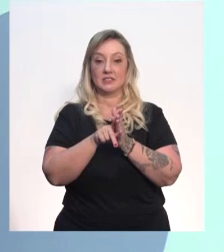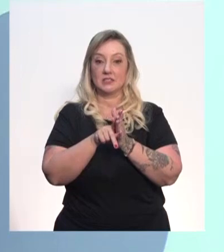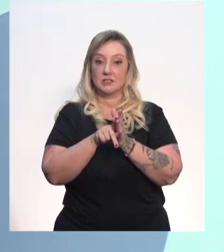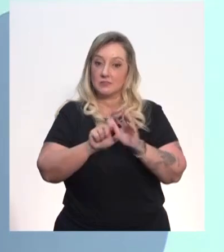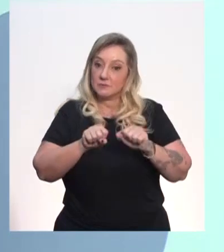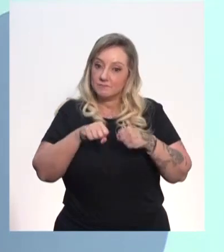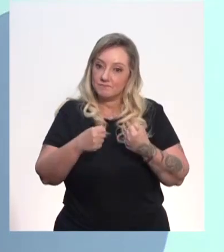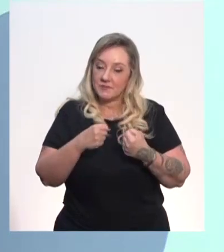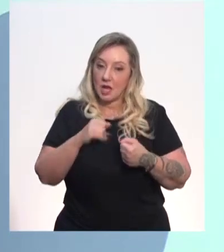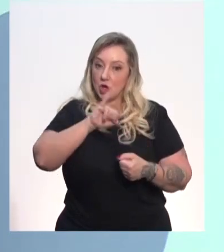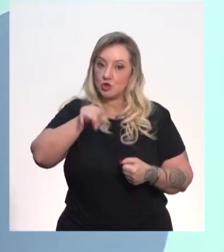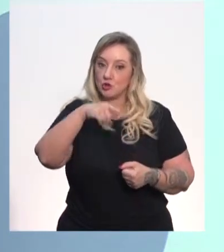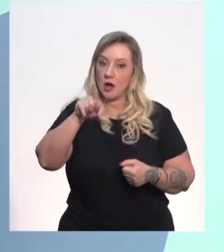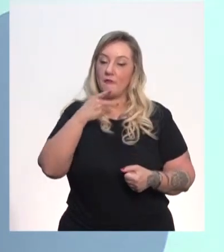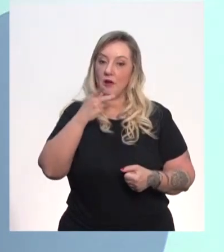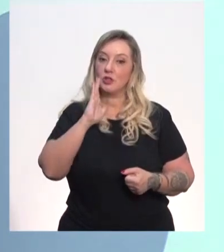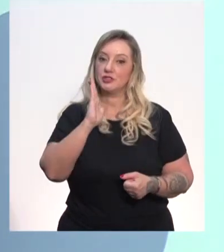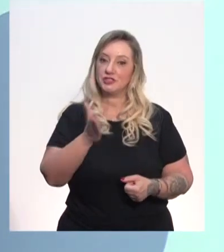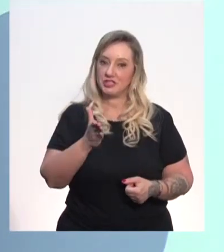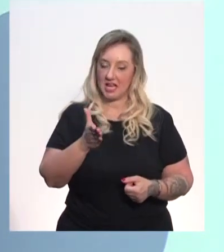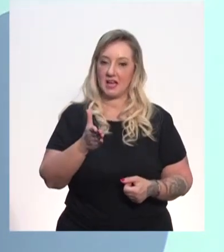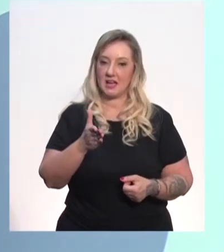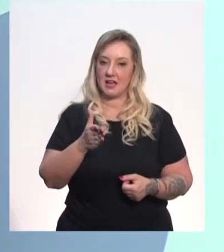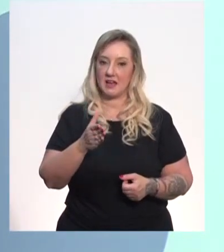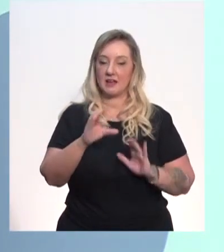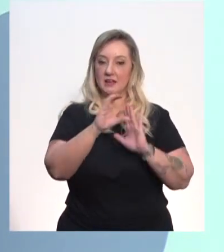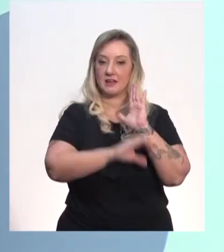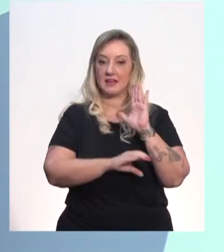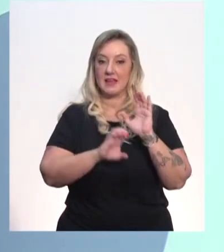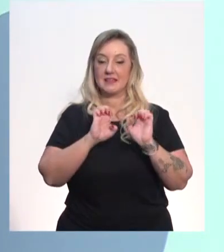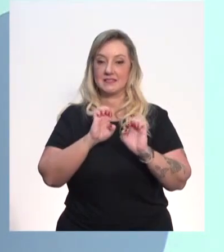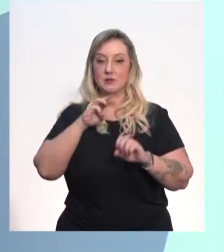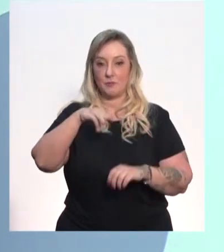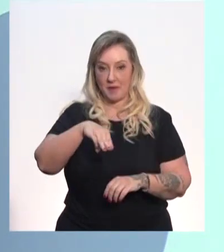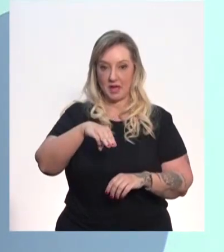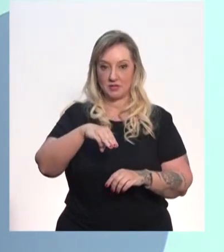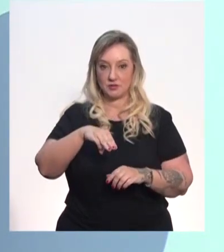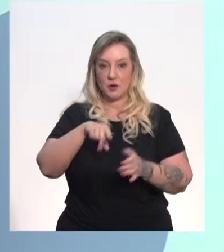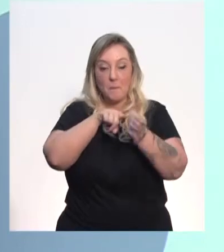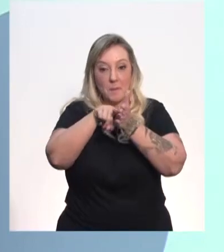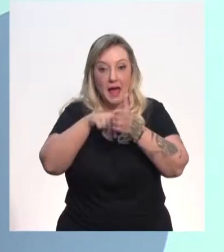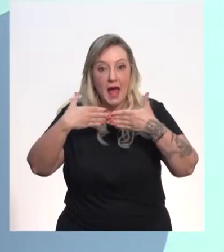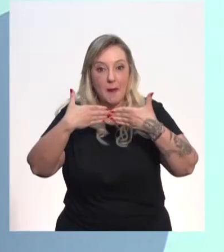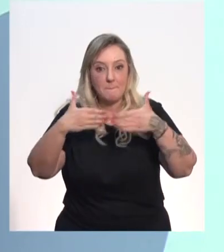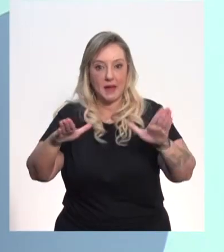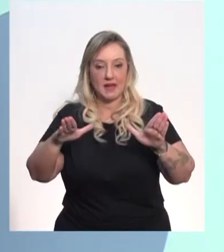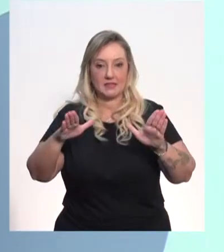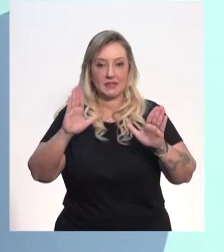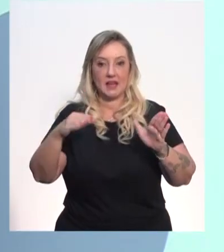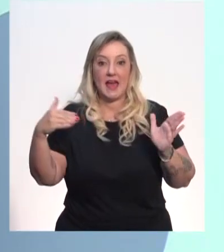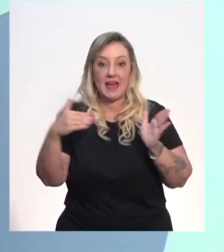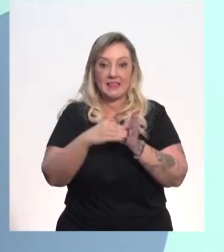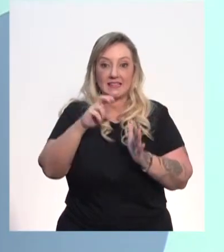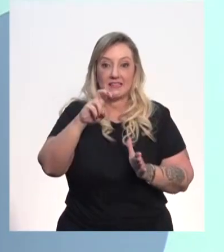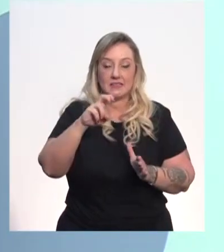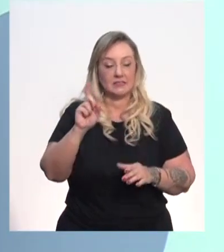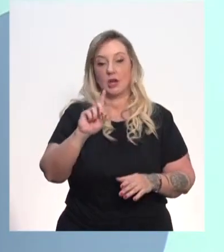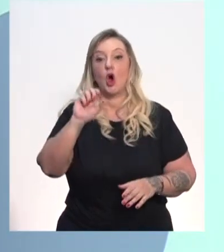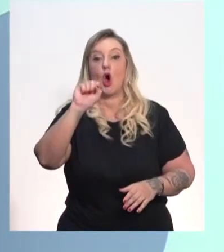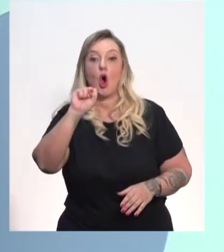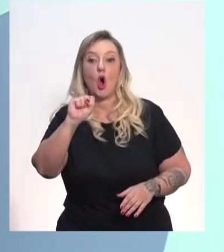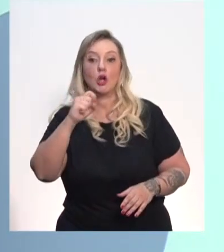área de ciências humanas. E hoje nós temos a Liliane aqui, vou passar a palavra para a Lili agora, e ela vai falar um pouquinho desse